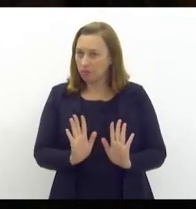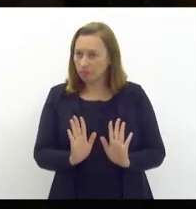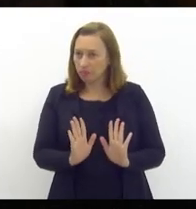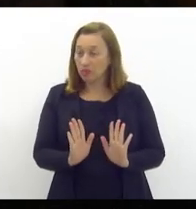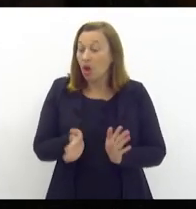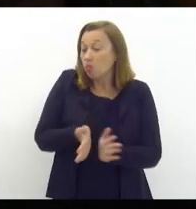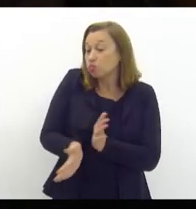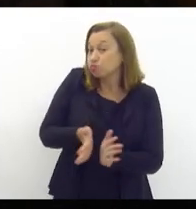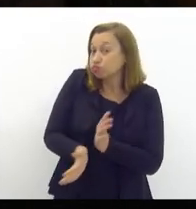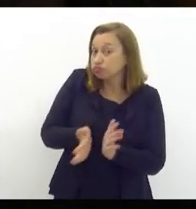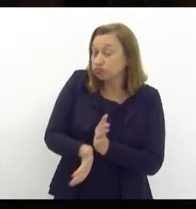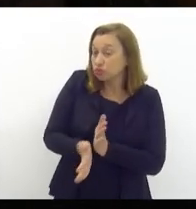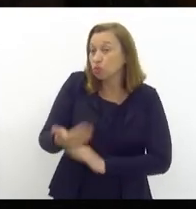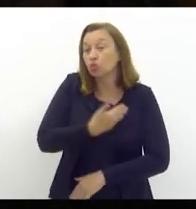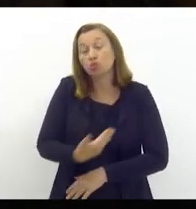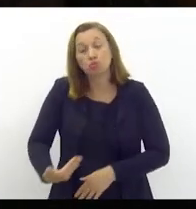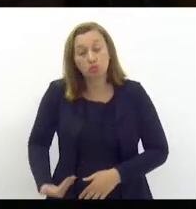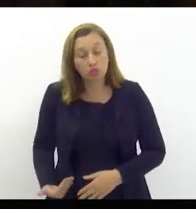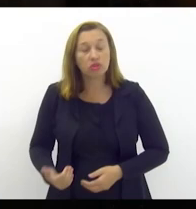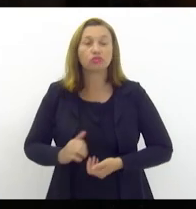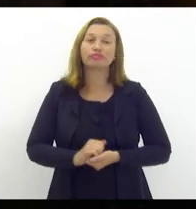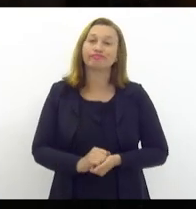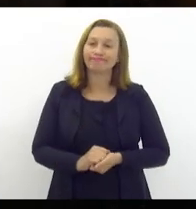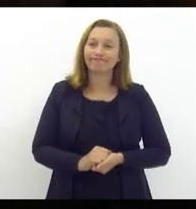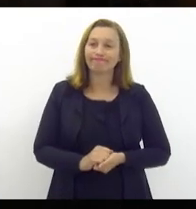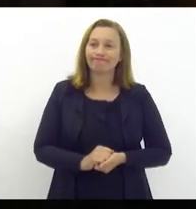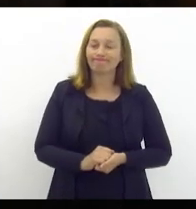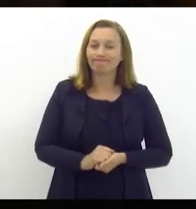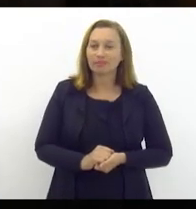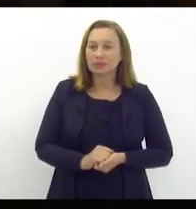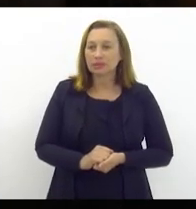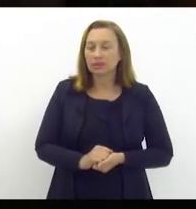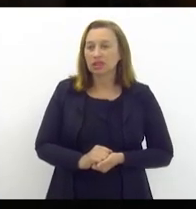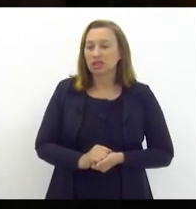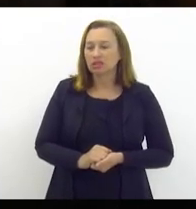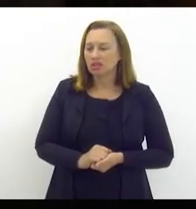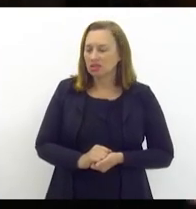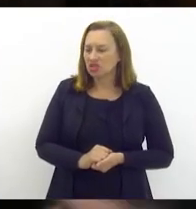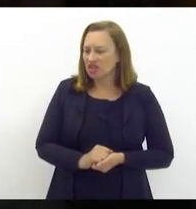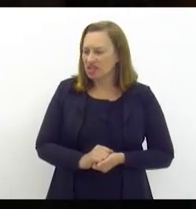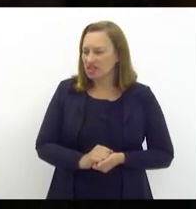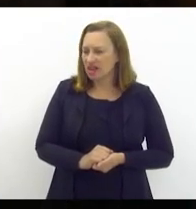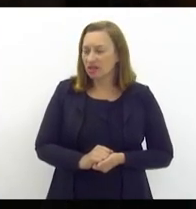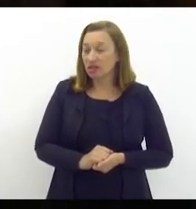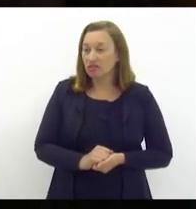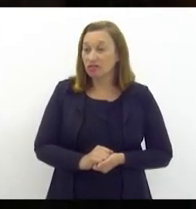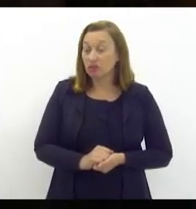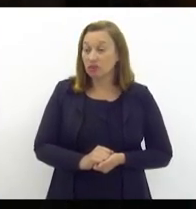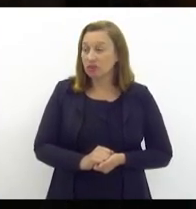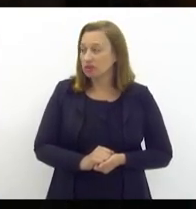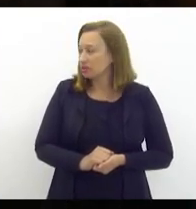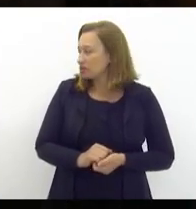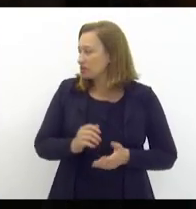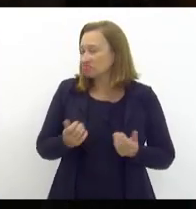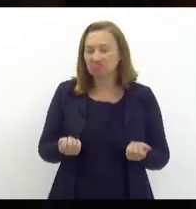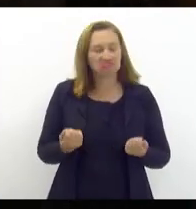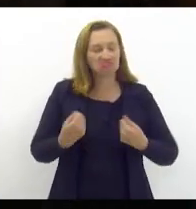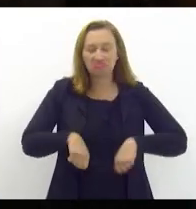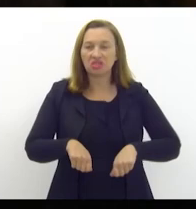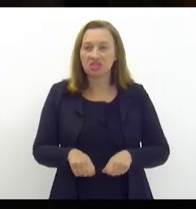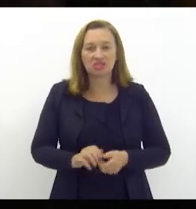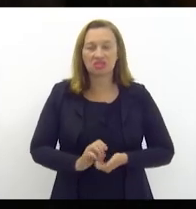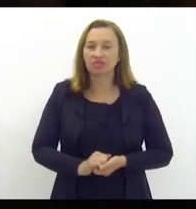Seria um gasto público absolutamente desnecessário. E o processo evolutivo da segurança